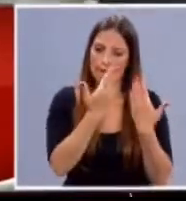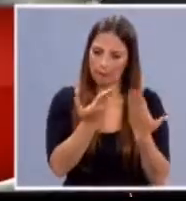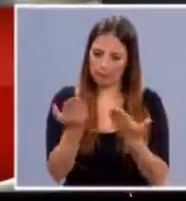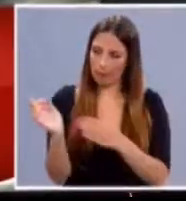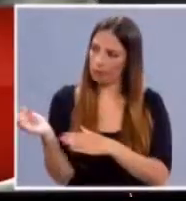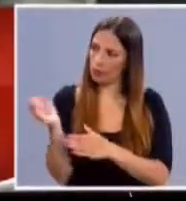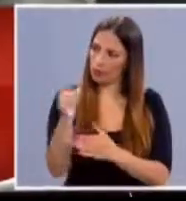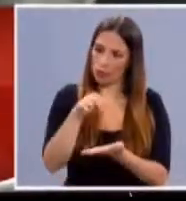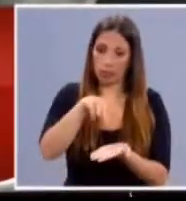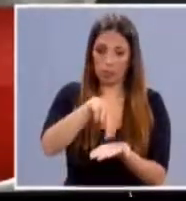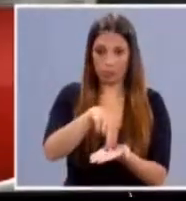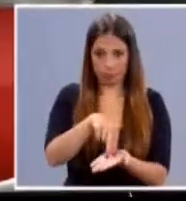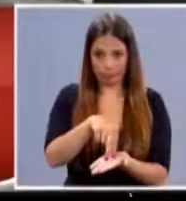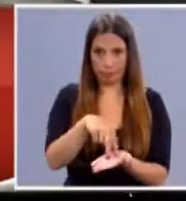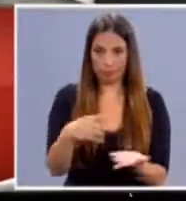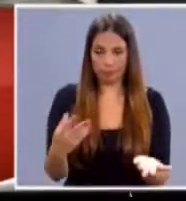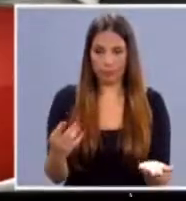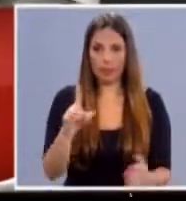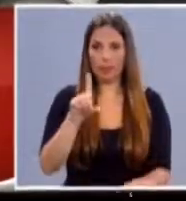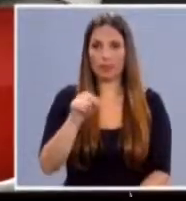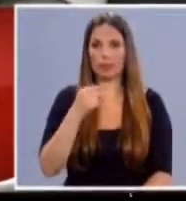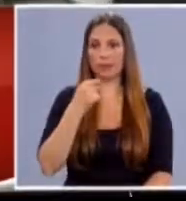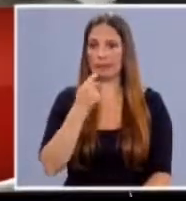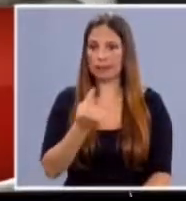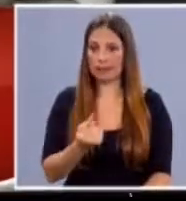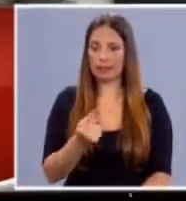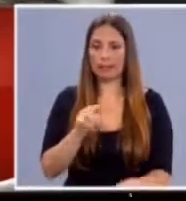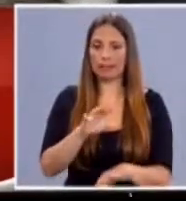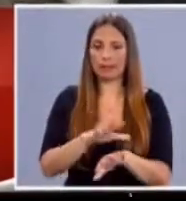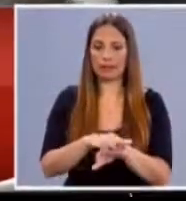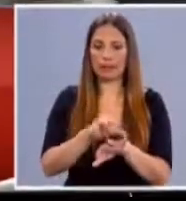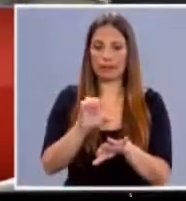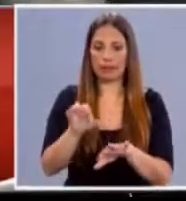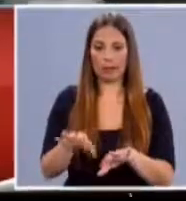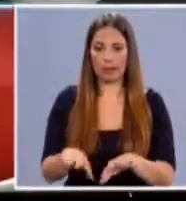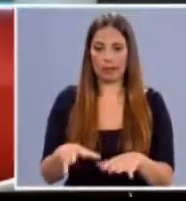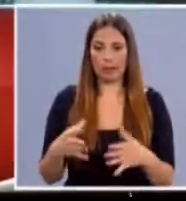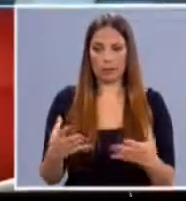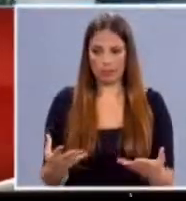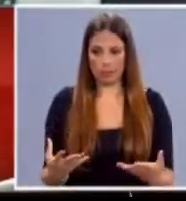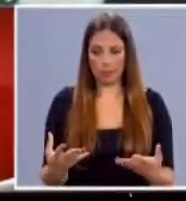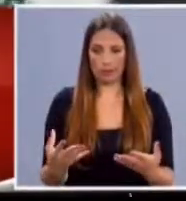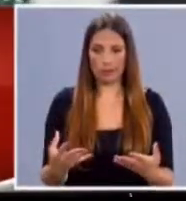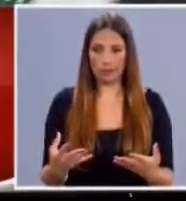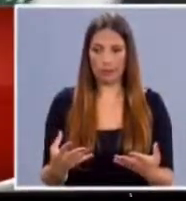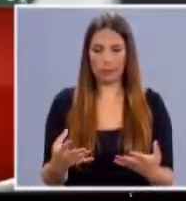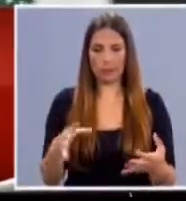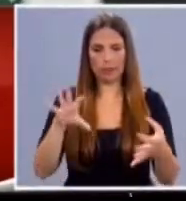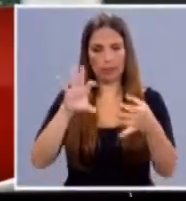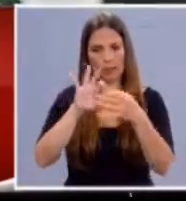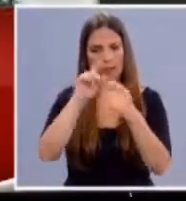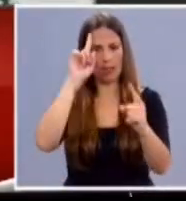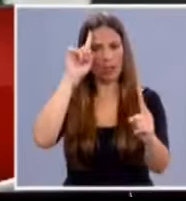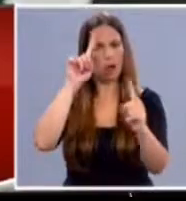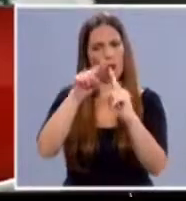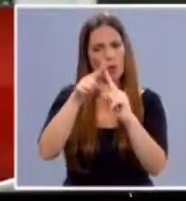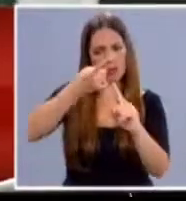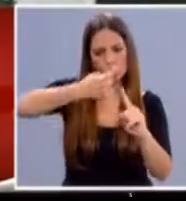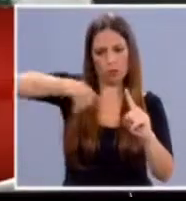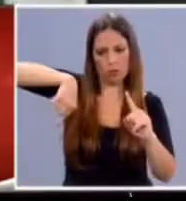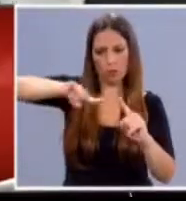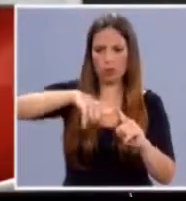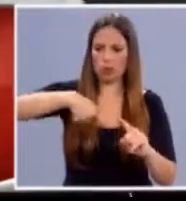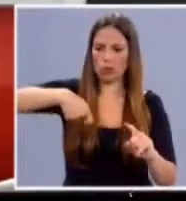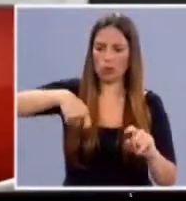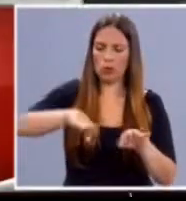presença e dizer-lhes que, no cumprimento estrito das nossas competências, da mesa da Assembleia Geral